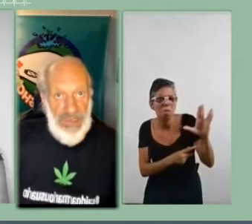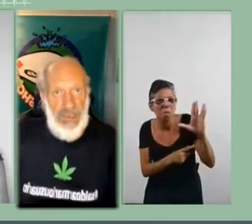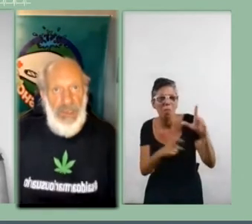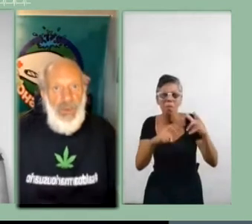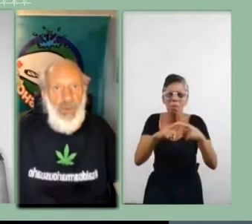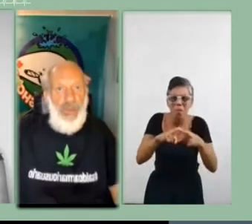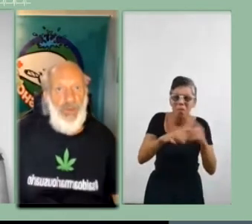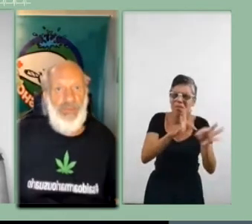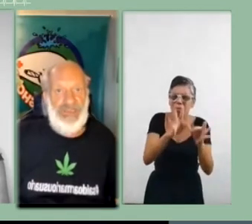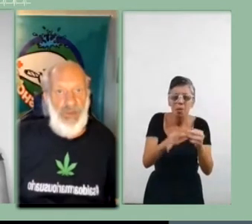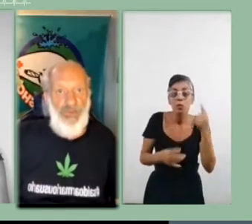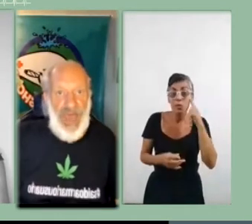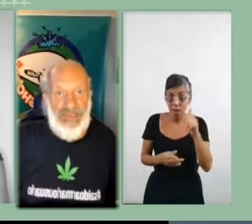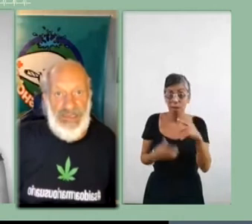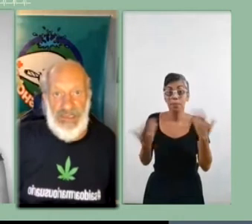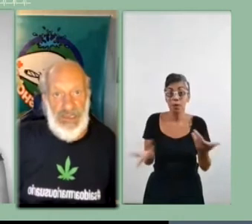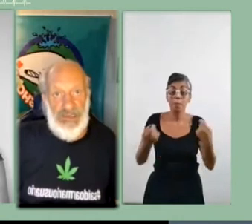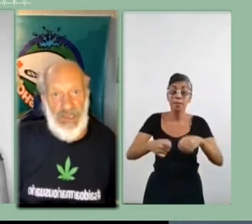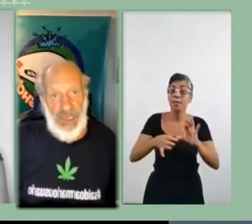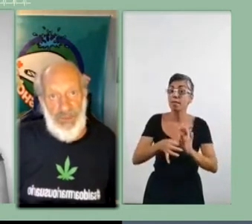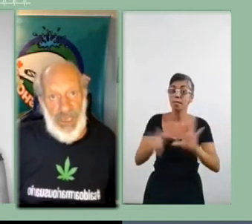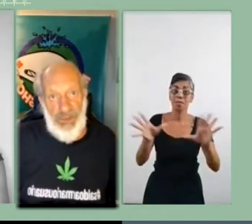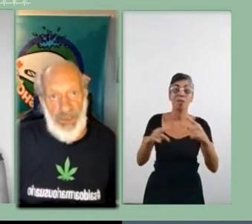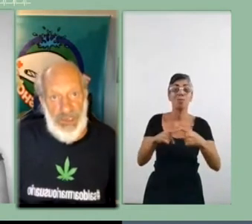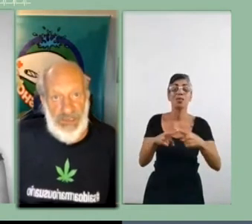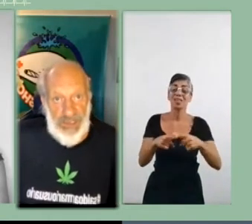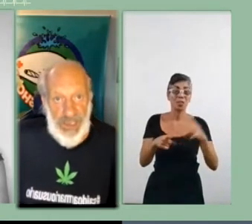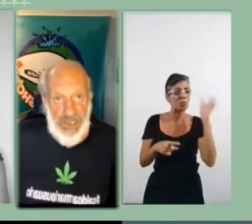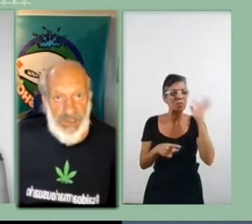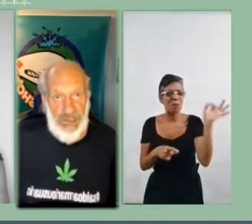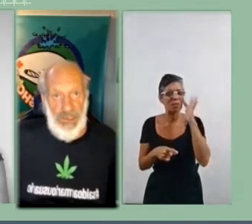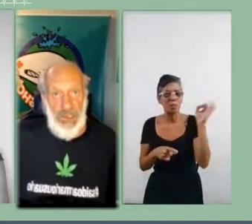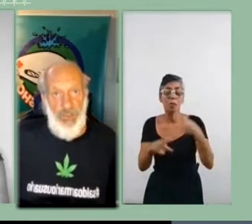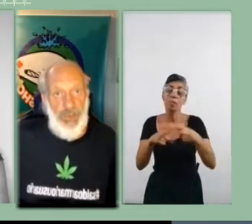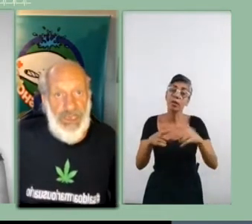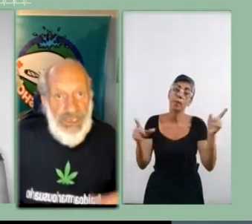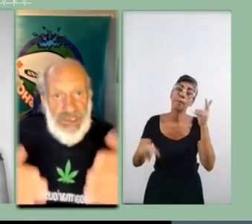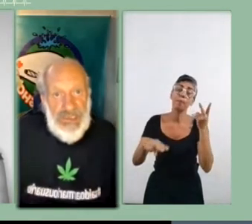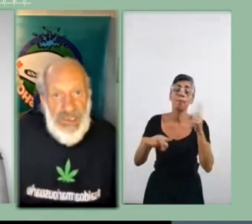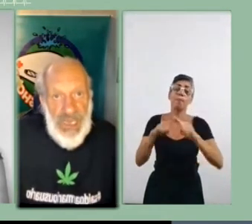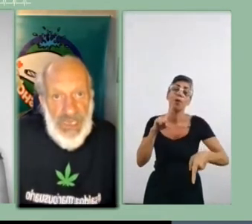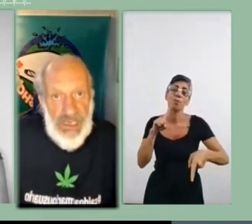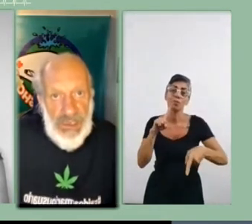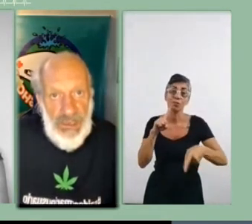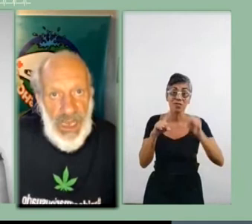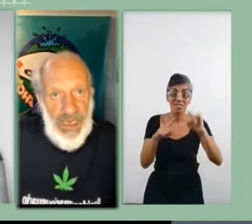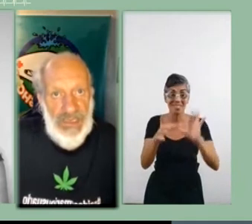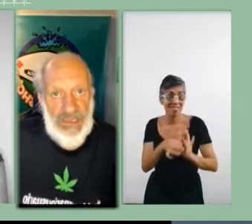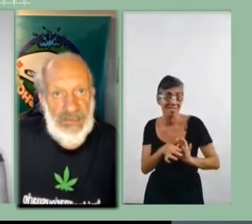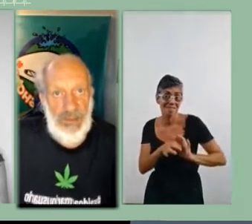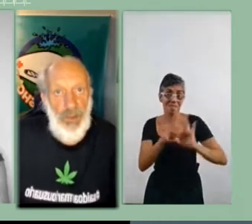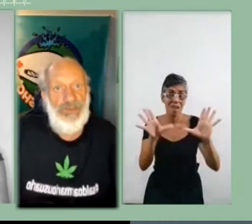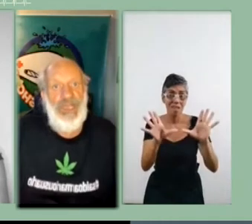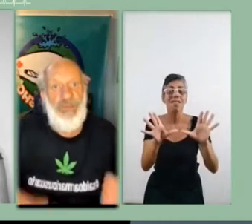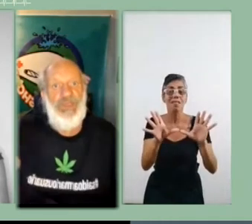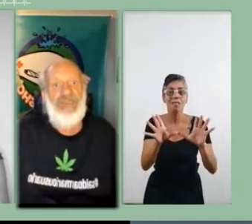liberar. A proibição faz esse grande dano da ignorância da gente, porque a gente, sem a